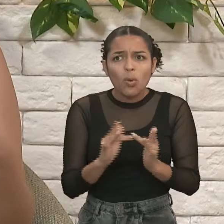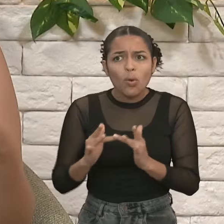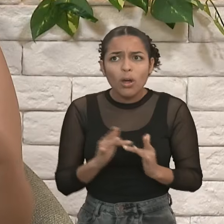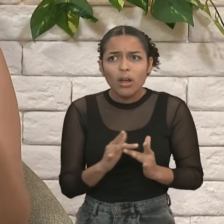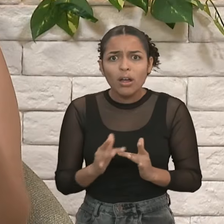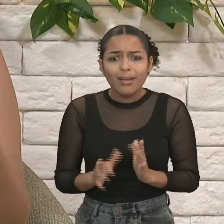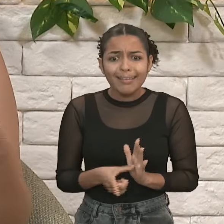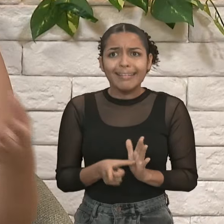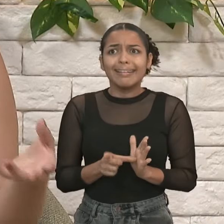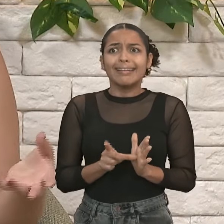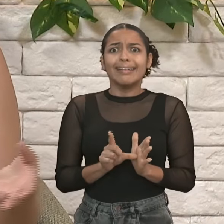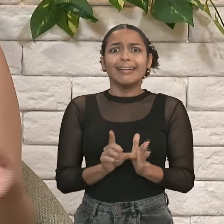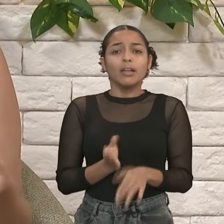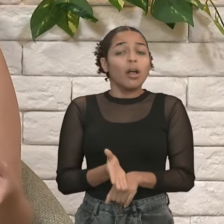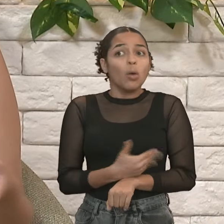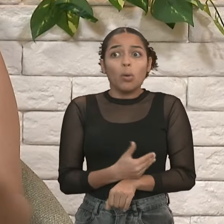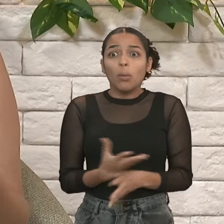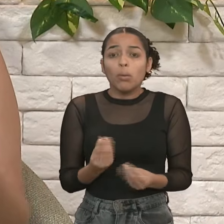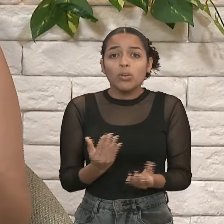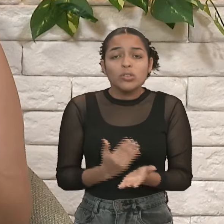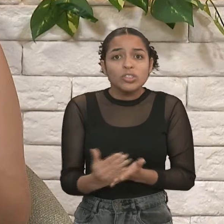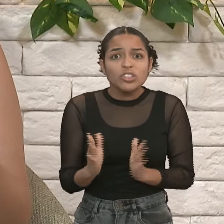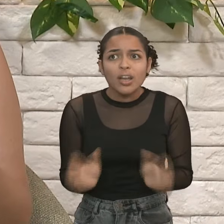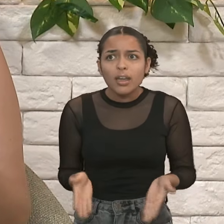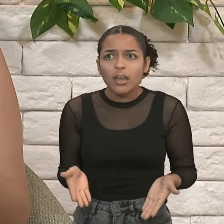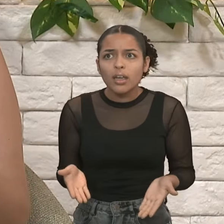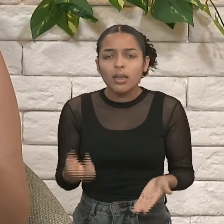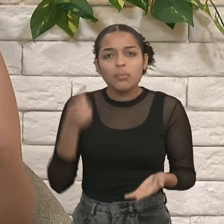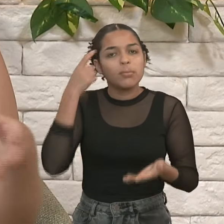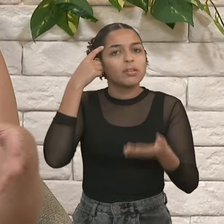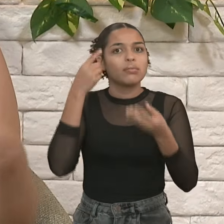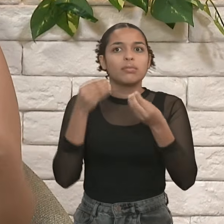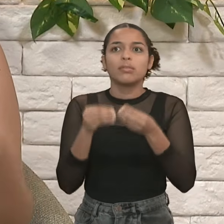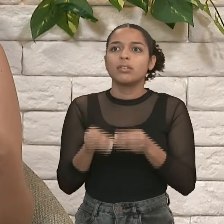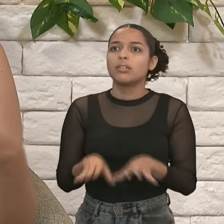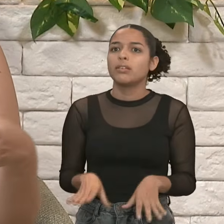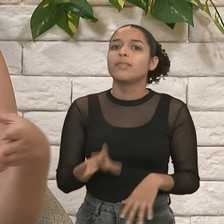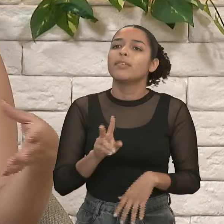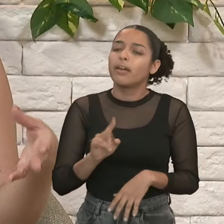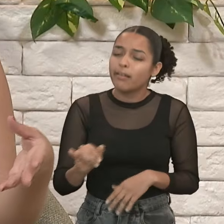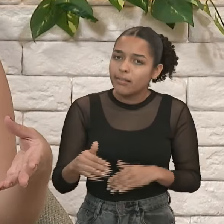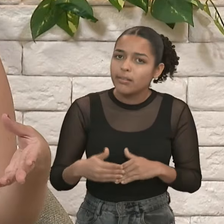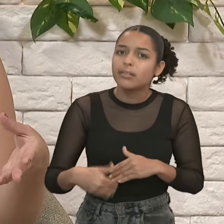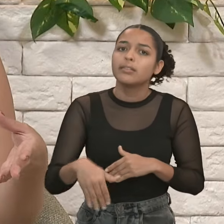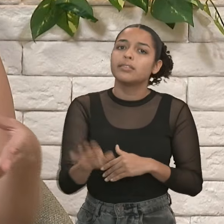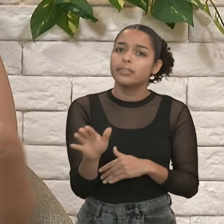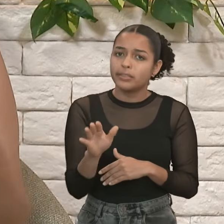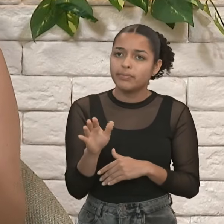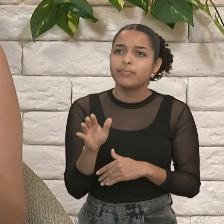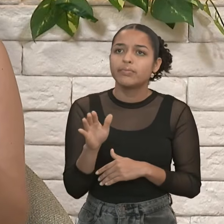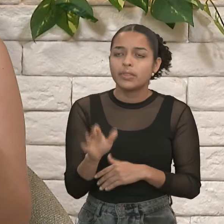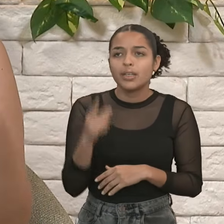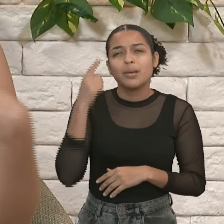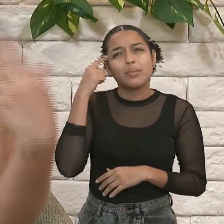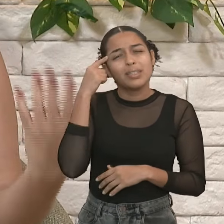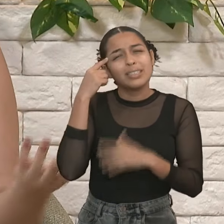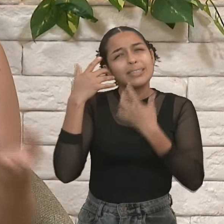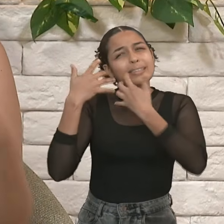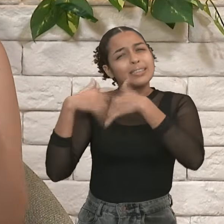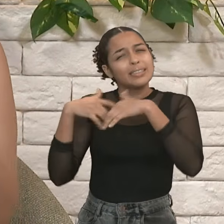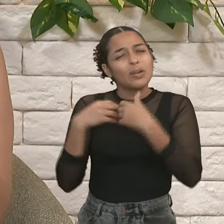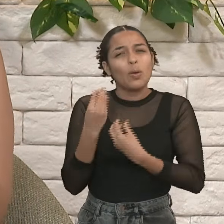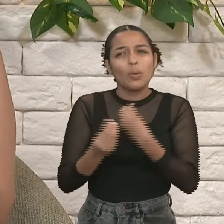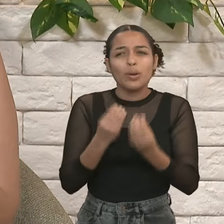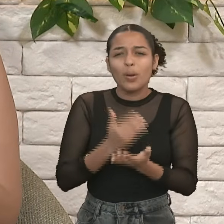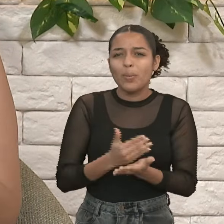a gente, quando vai pensar em prejuízo, a gente tem que pensar no prejuízo a partir das diferentes faixas etárias, né? Então, falar dos prejuízos